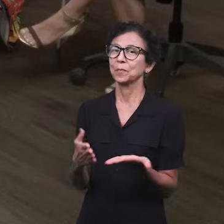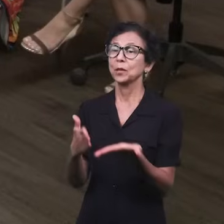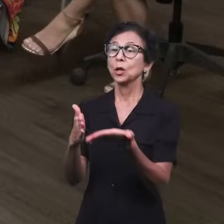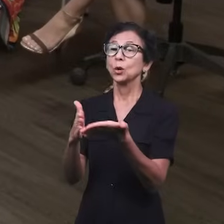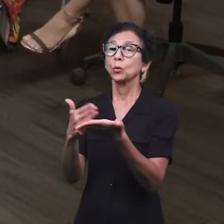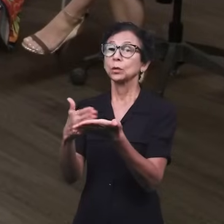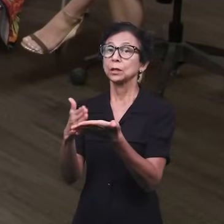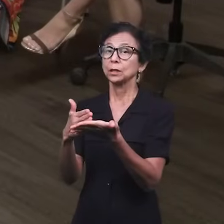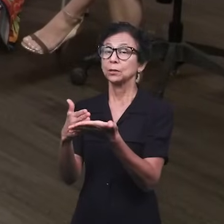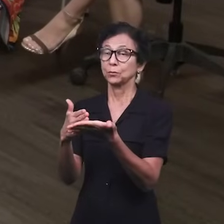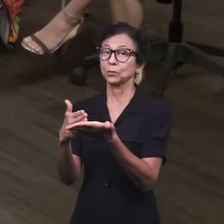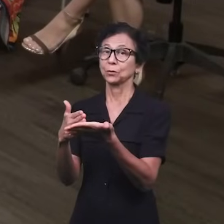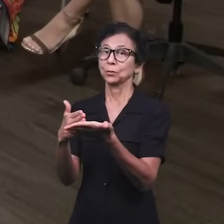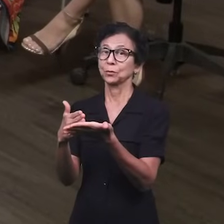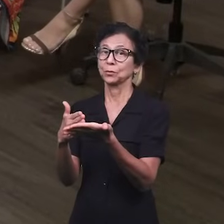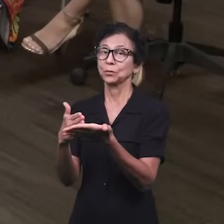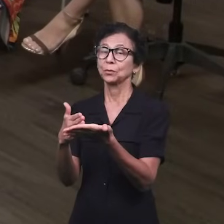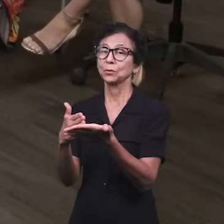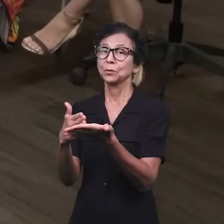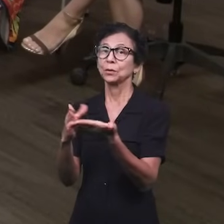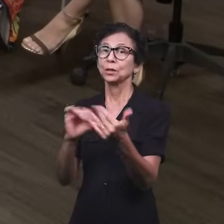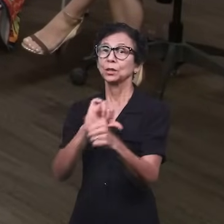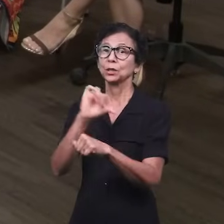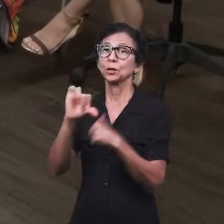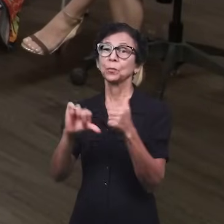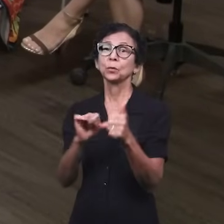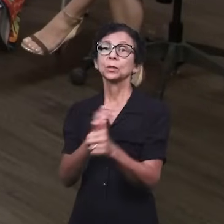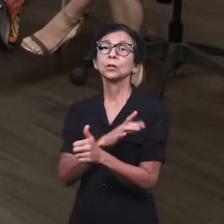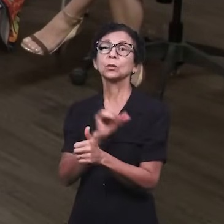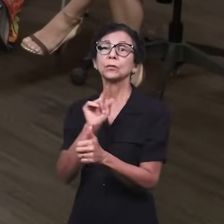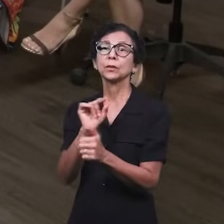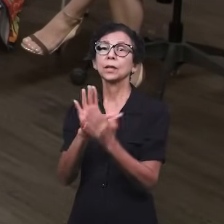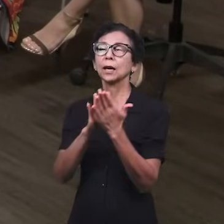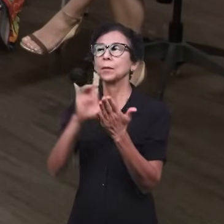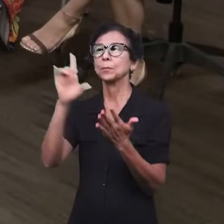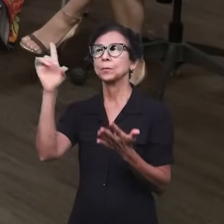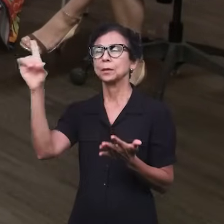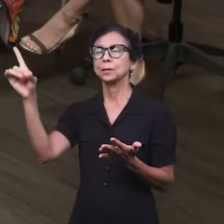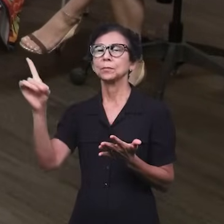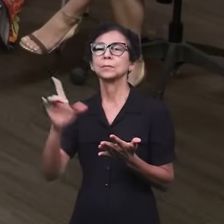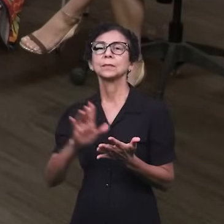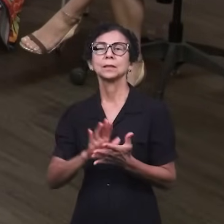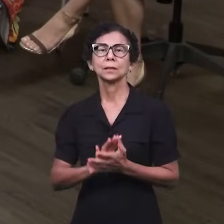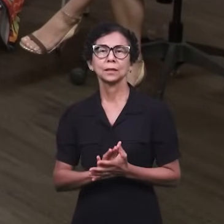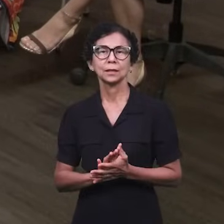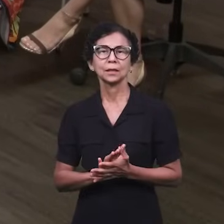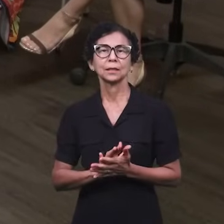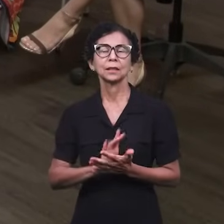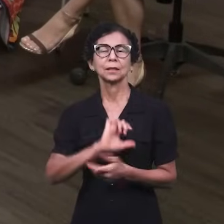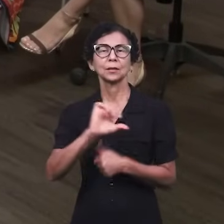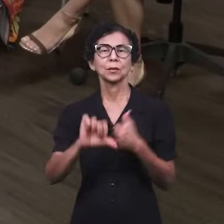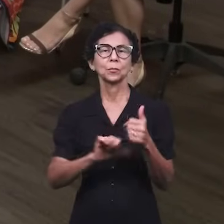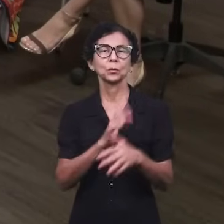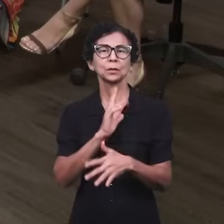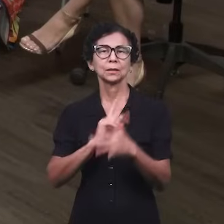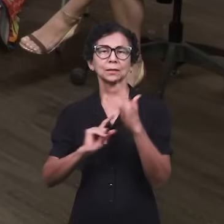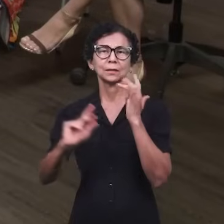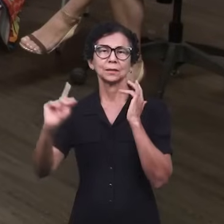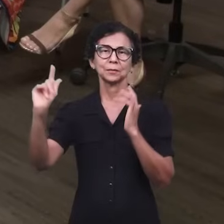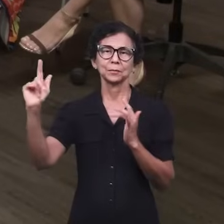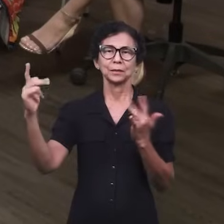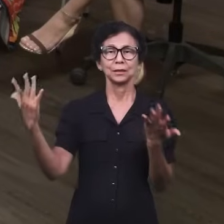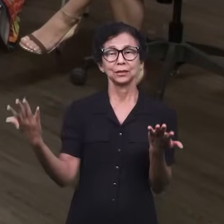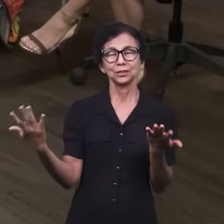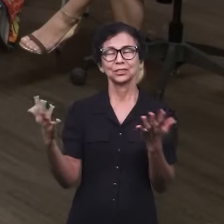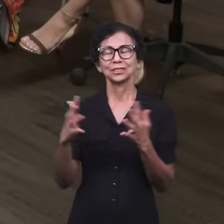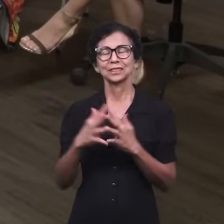um livro que efetivamente muda a vida porque não muda só para esta vida muda paraa eternidade e essa é uma experiência maravilhosa Então